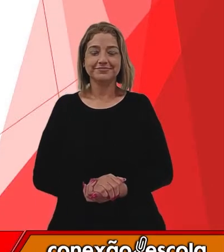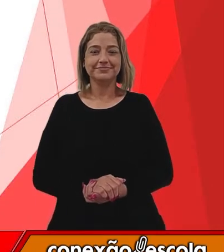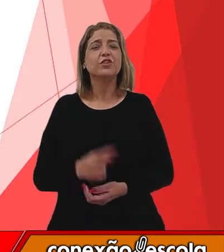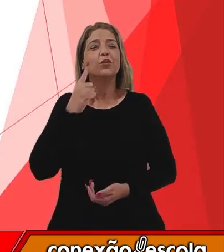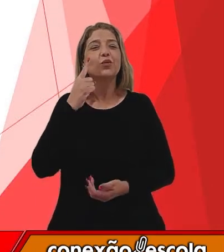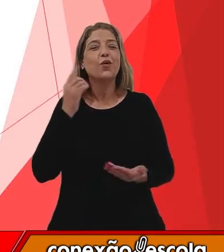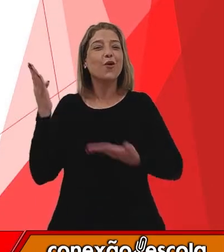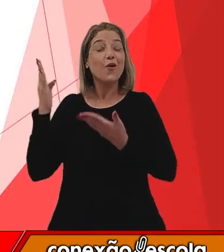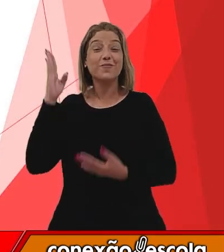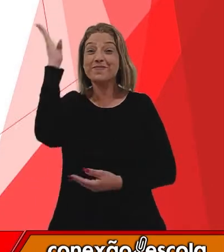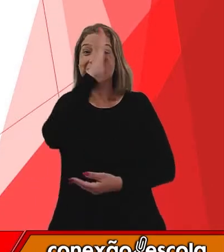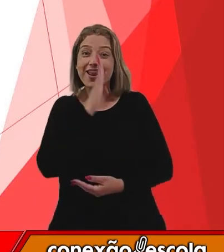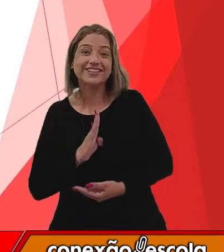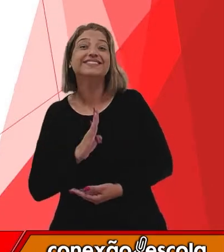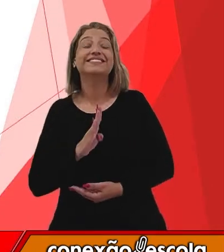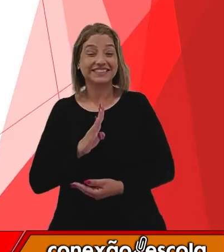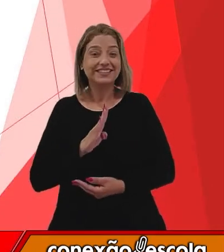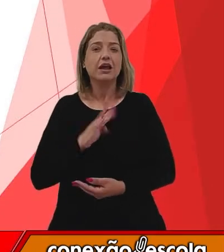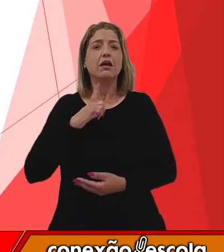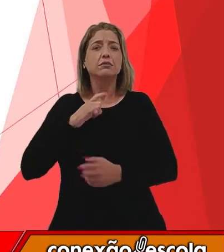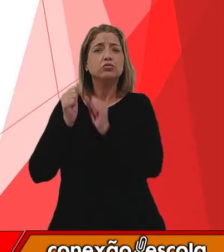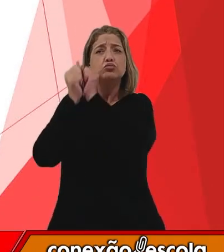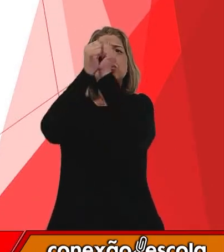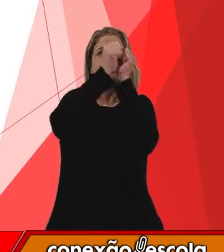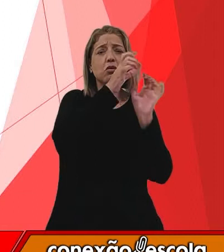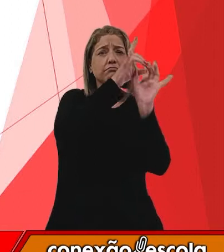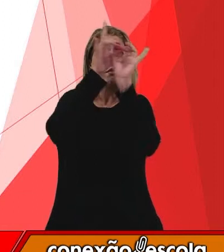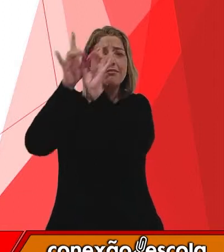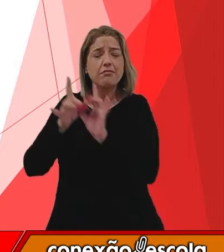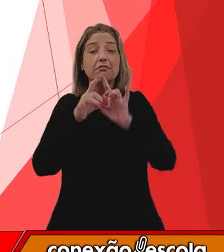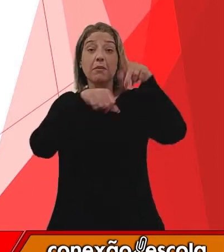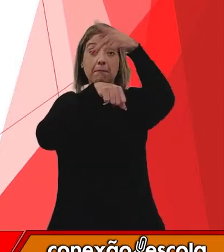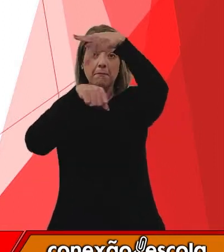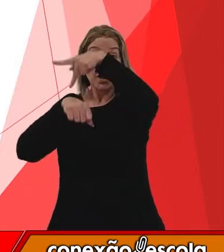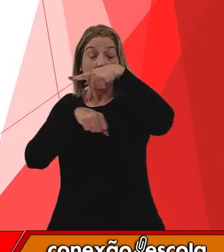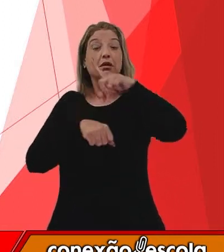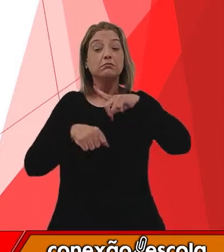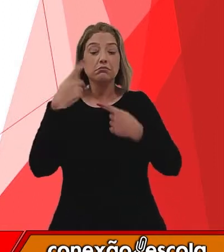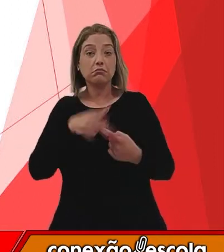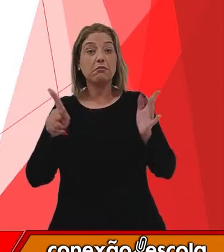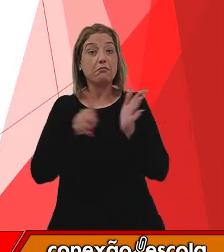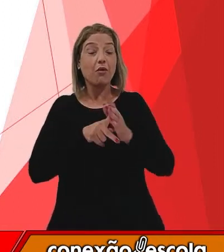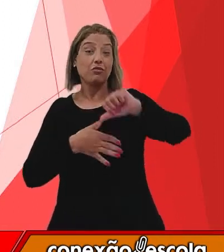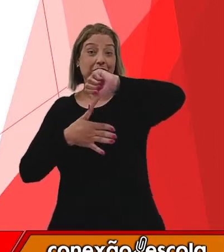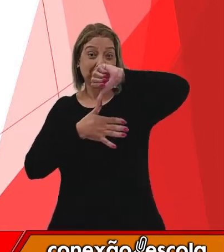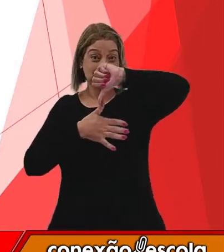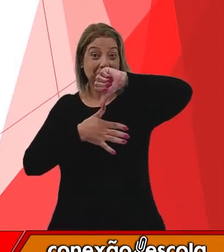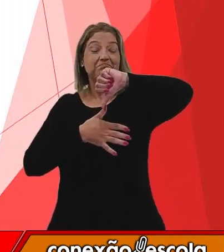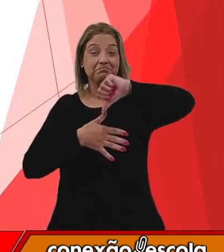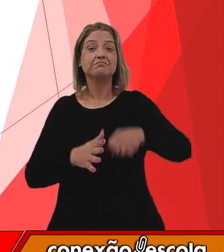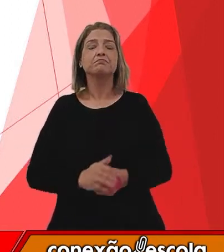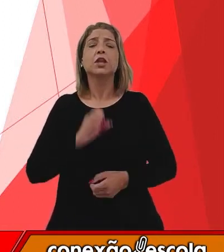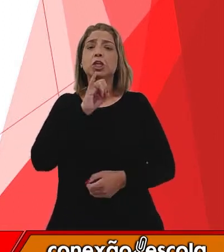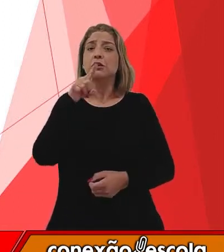Olha só o Brasil, juntamente com todos os outros países que fazem parte da América do Sul. Inclusive, se